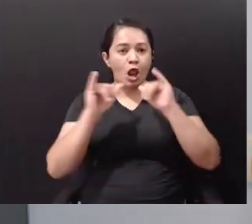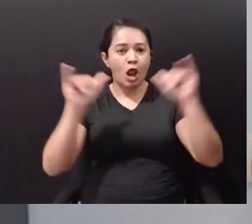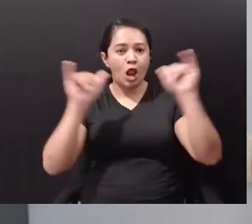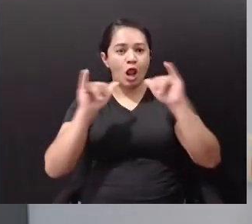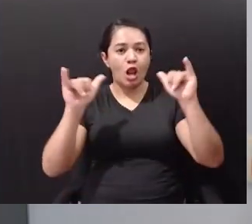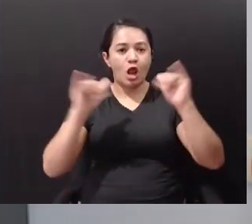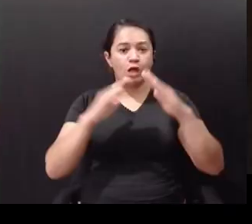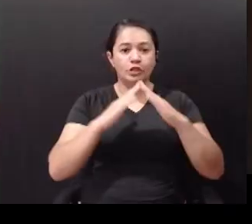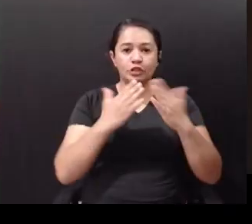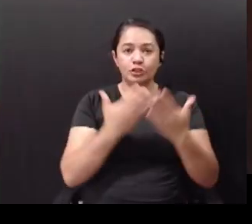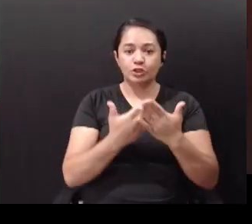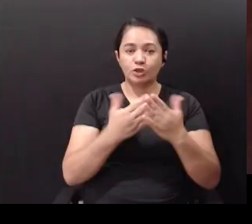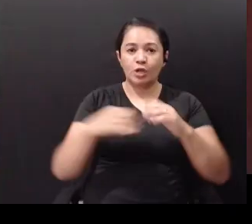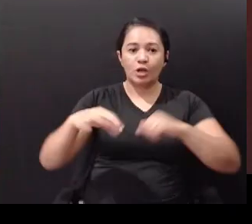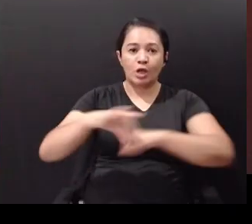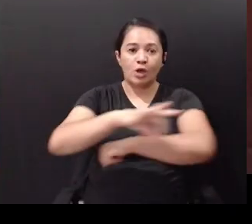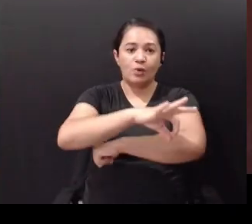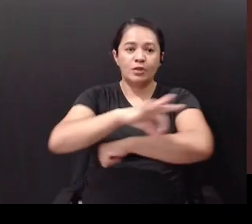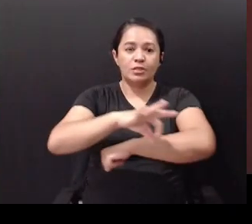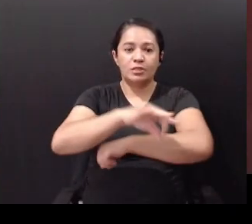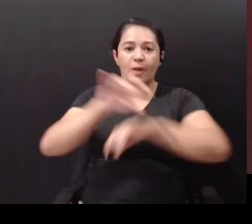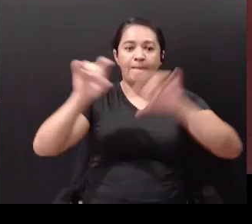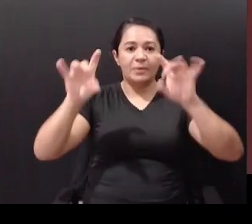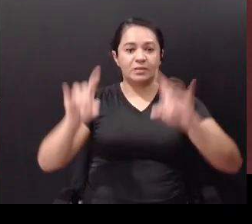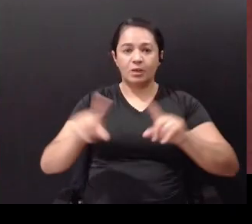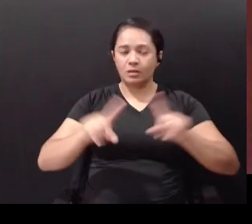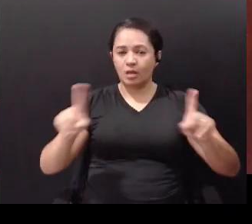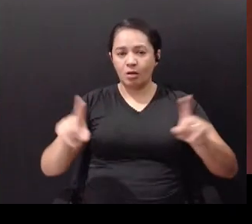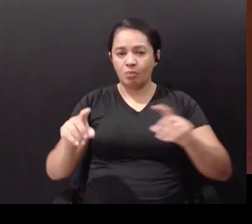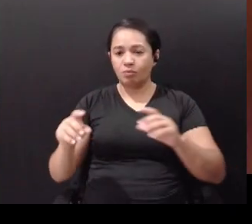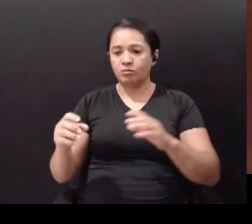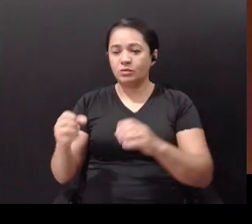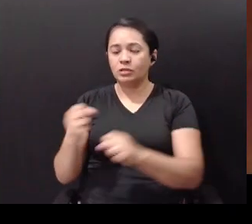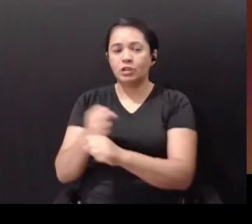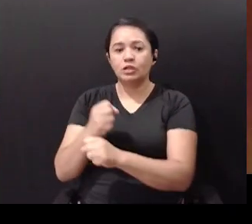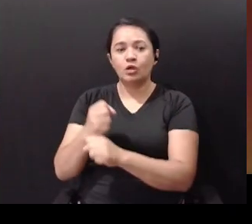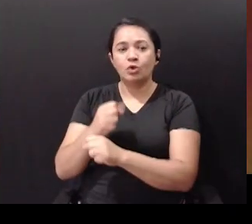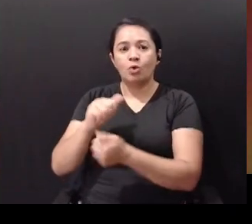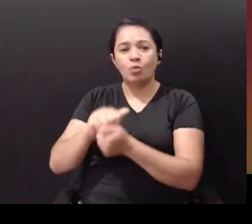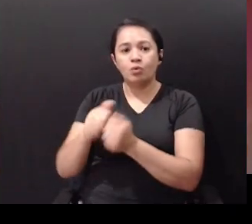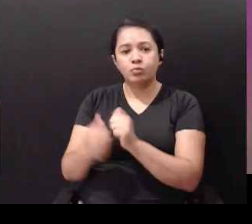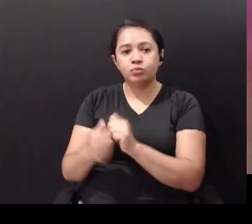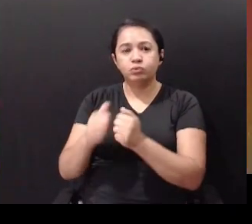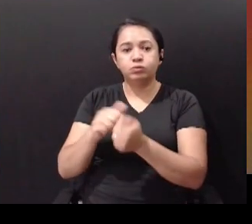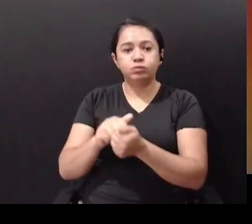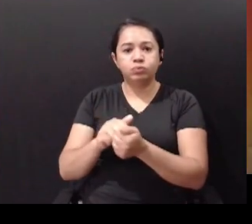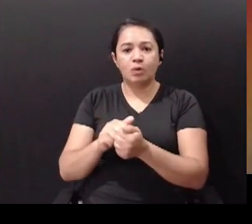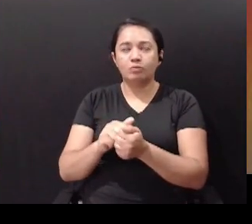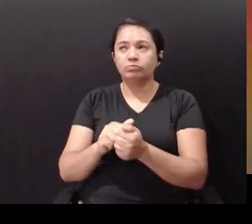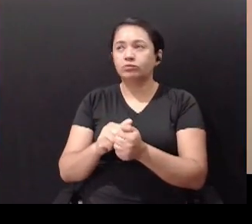arquitetura especializada. Eram construções adaptadas, edifícios que, por exemplo, eram alugados, eram adaptados para se